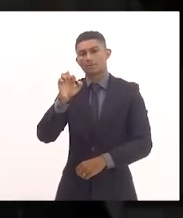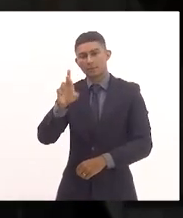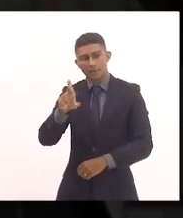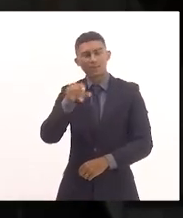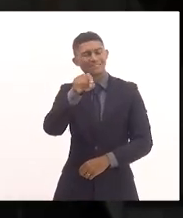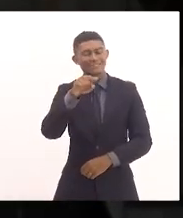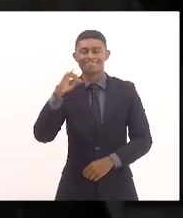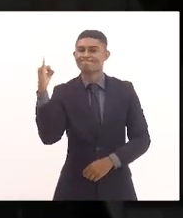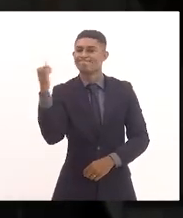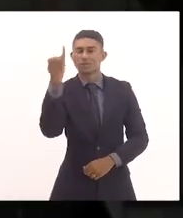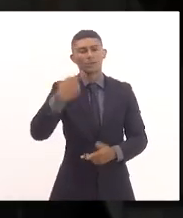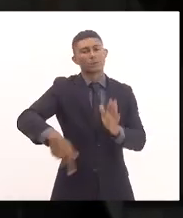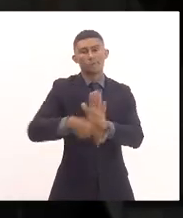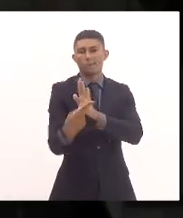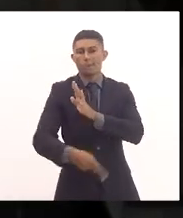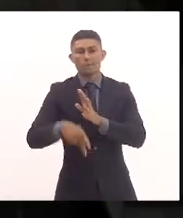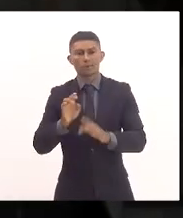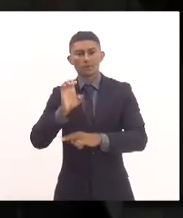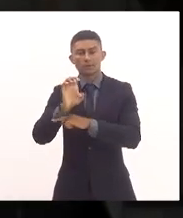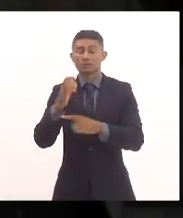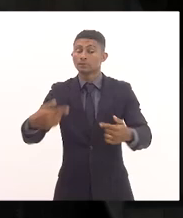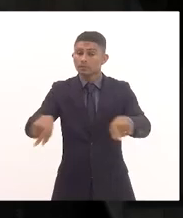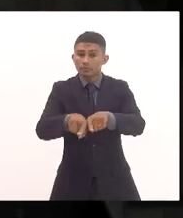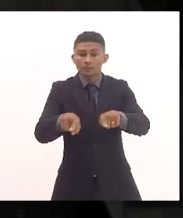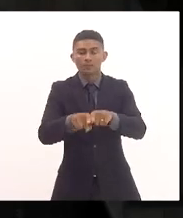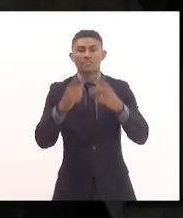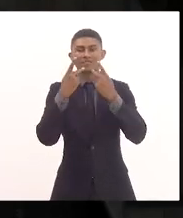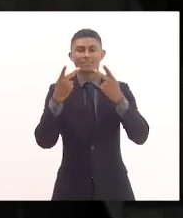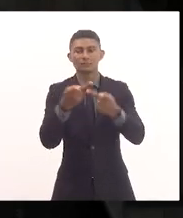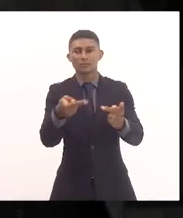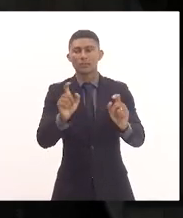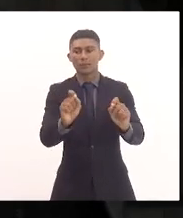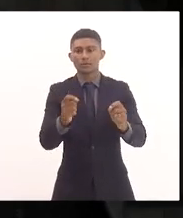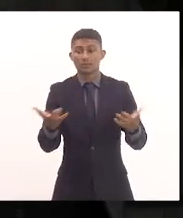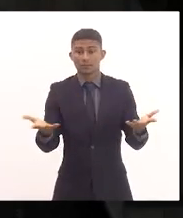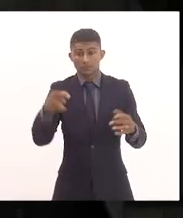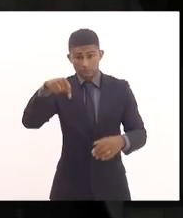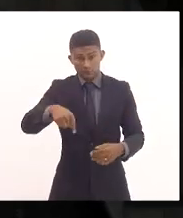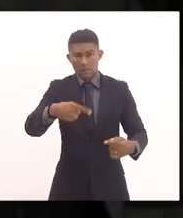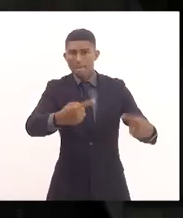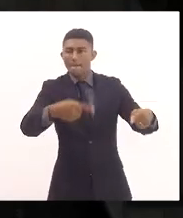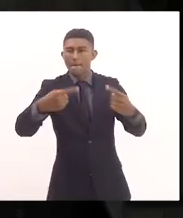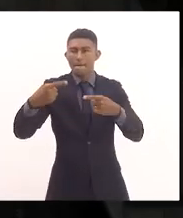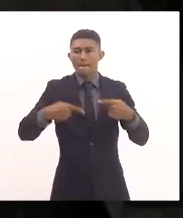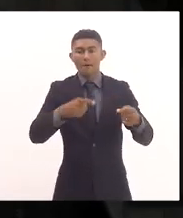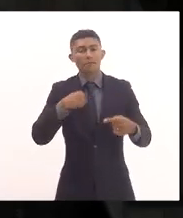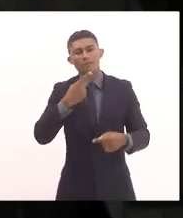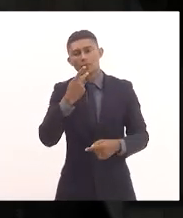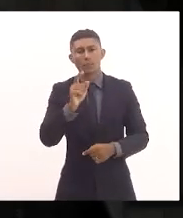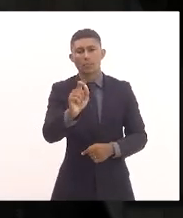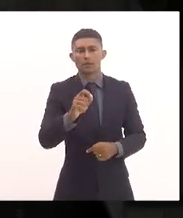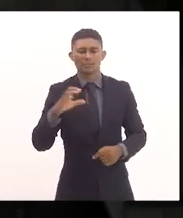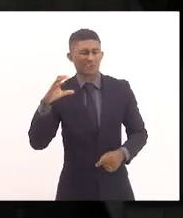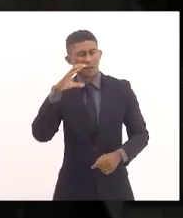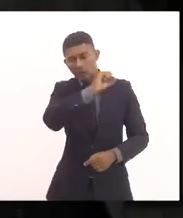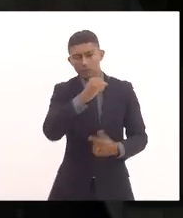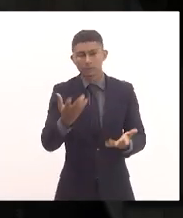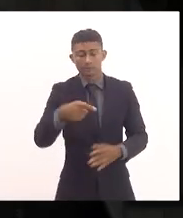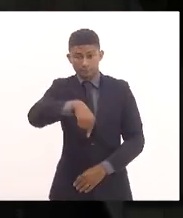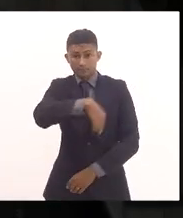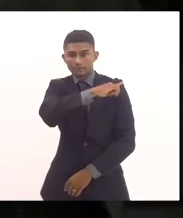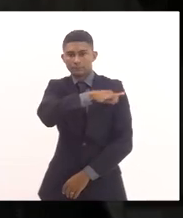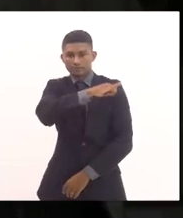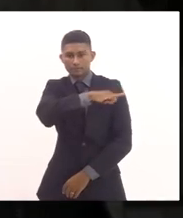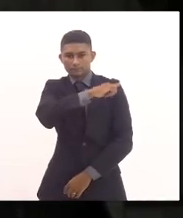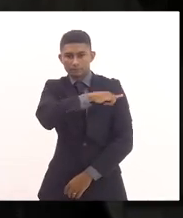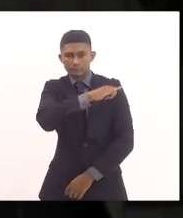órgão estadual. E é importante ressaltar aqui, nesse debate rápido que farei, que o Rio de Janeiro,